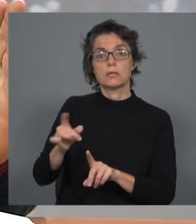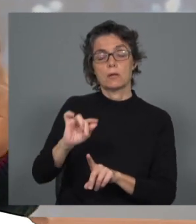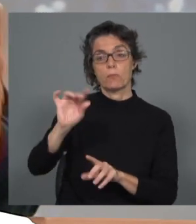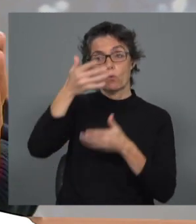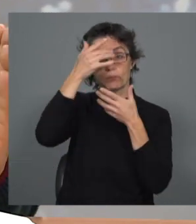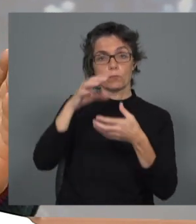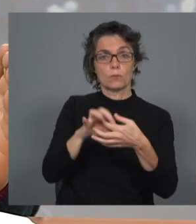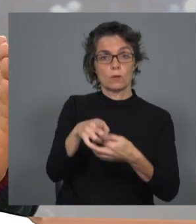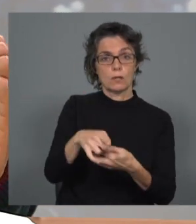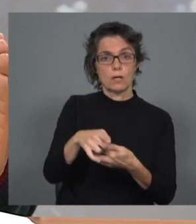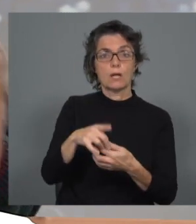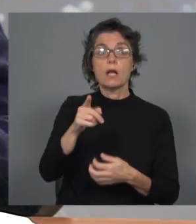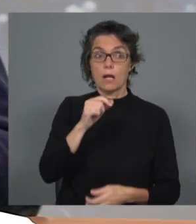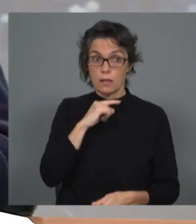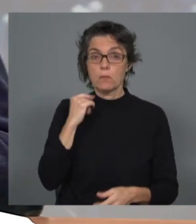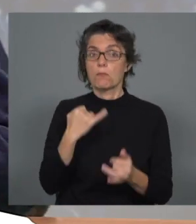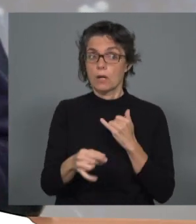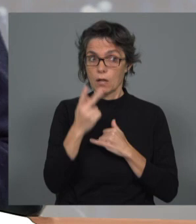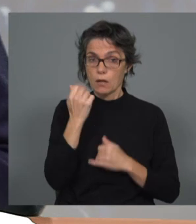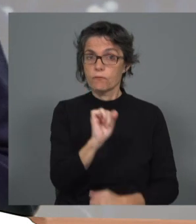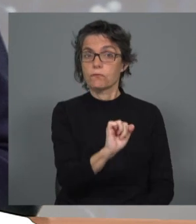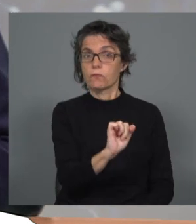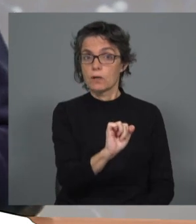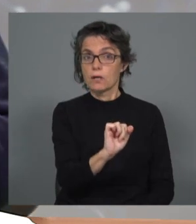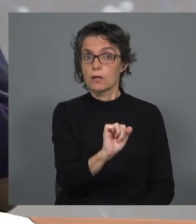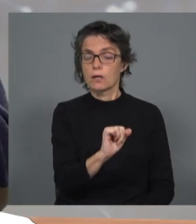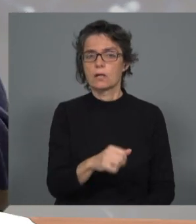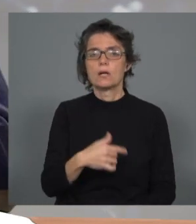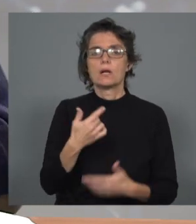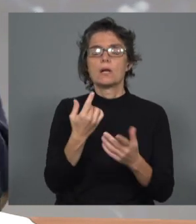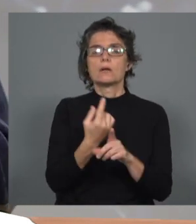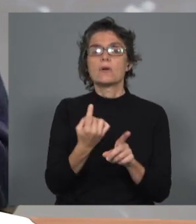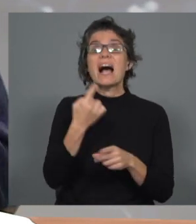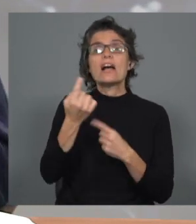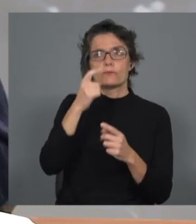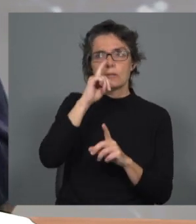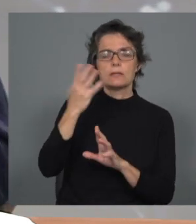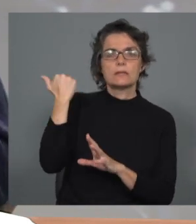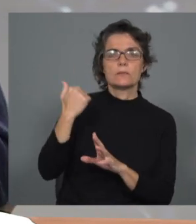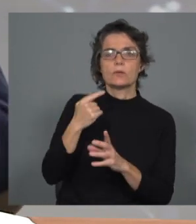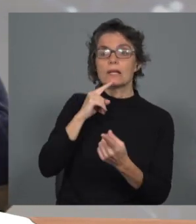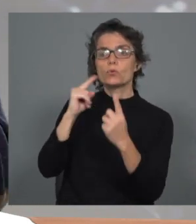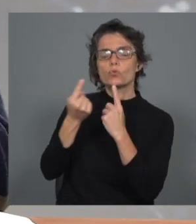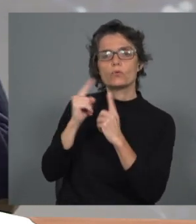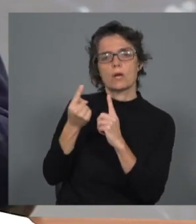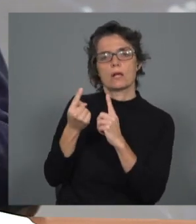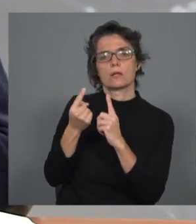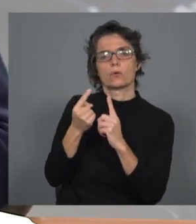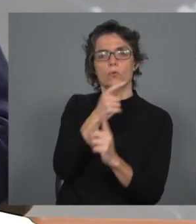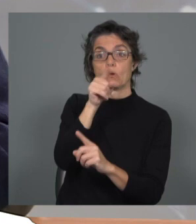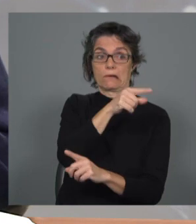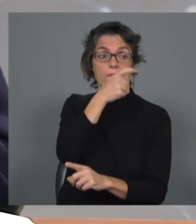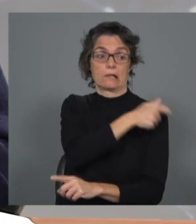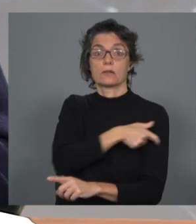ter sido morto várias vezes. Uma das vezes, ele estava a negociar em nome do governo o desarmamento